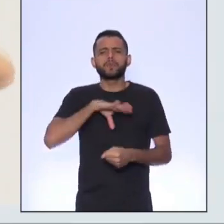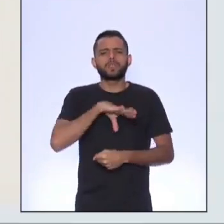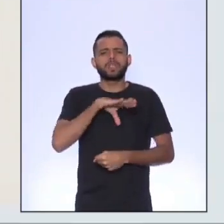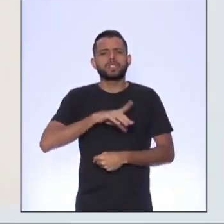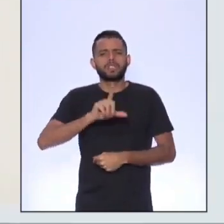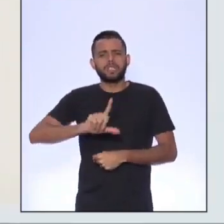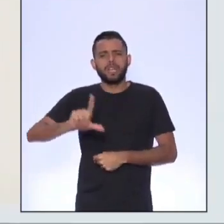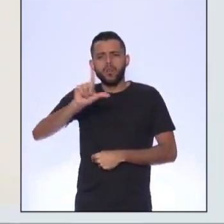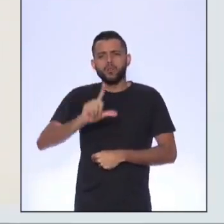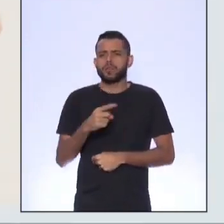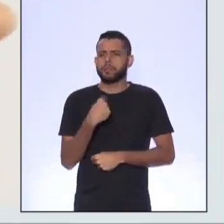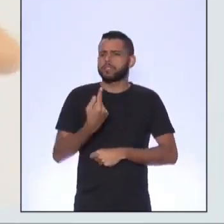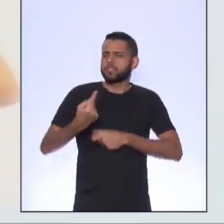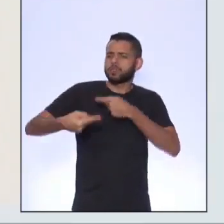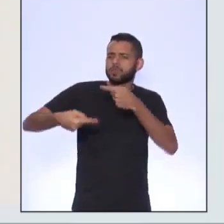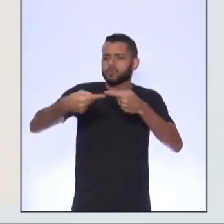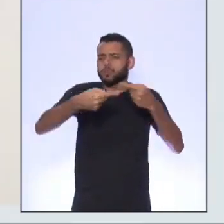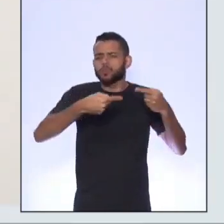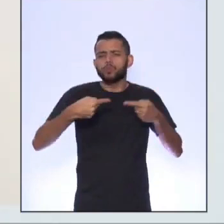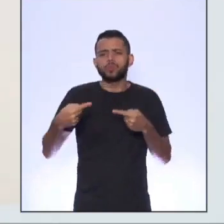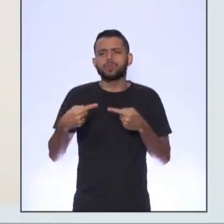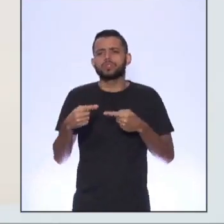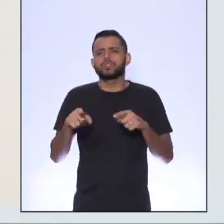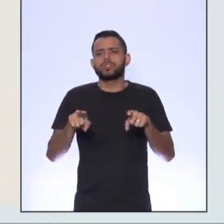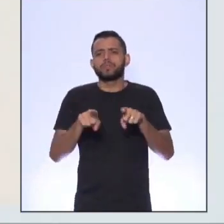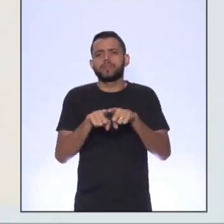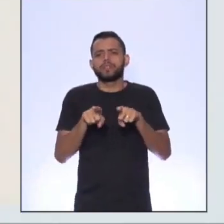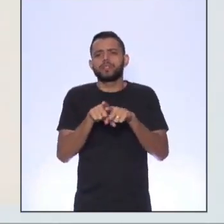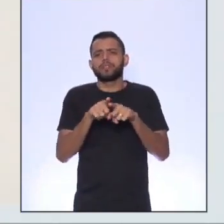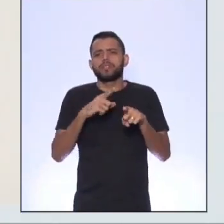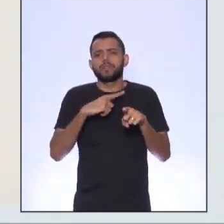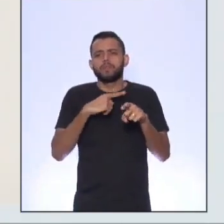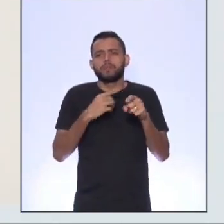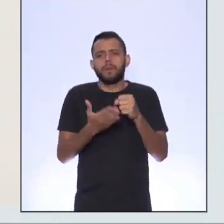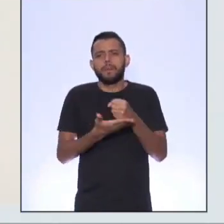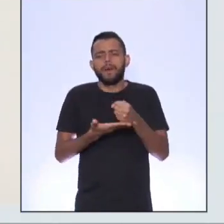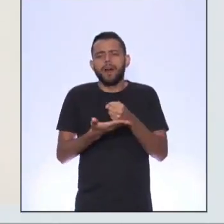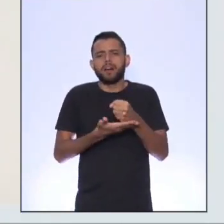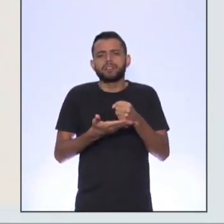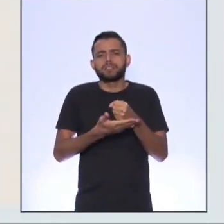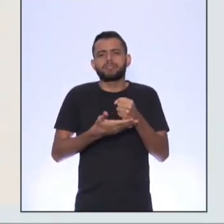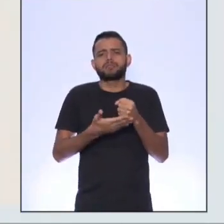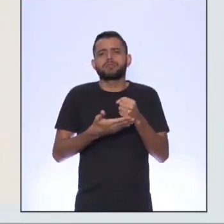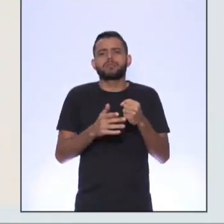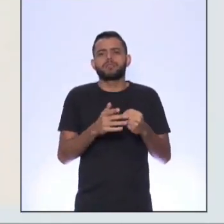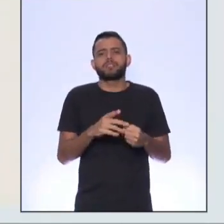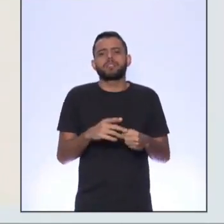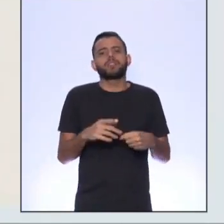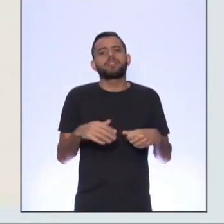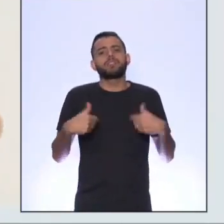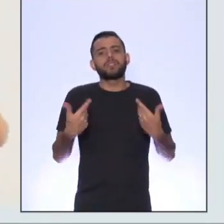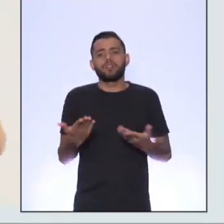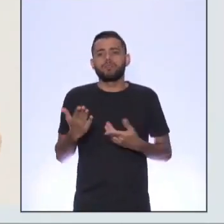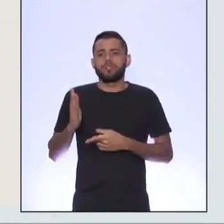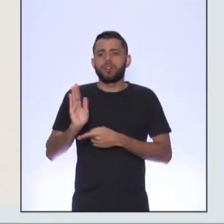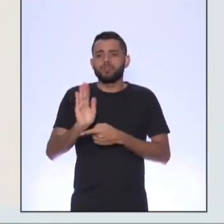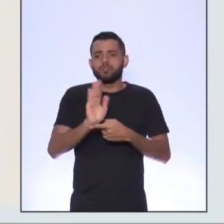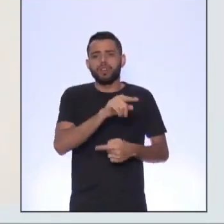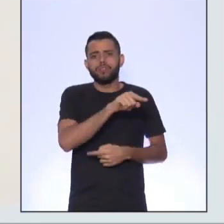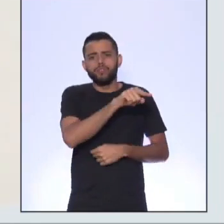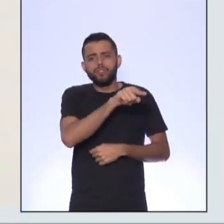para a gente ir discutindo, né? Fazendo um painel mais básico que vai servir, né, depois para